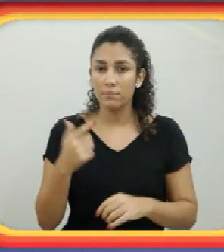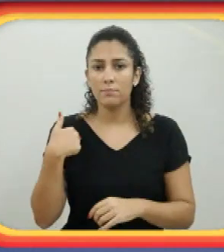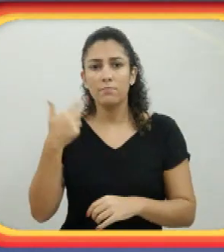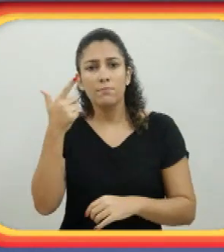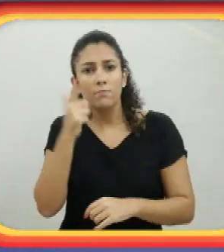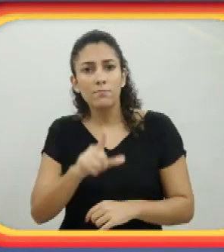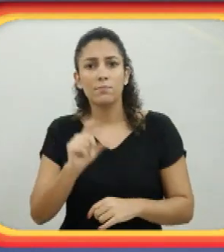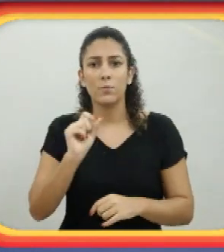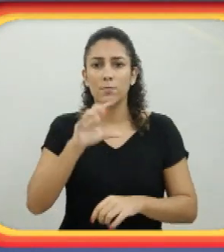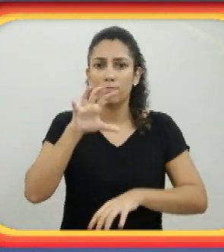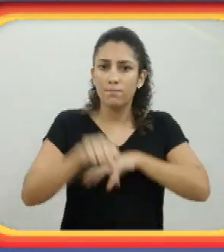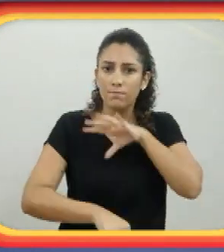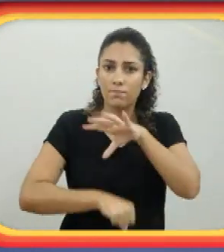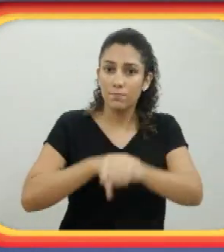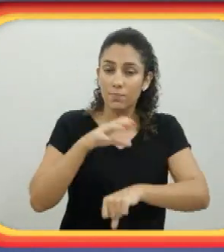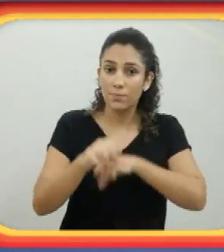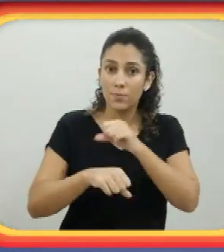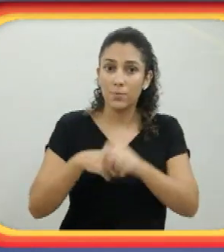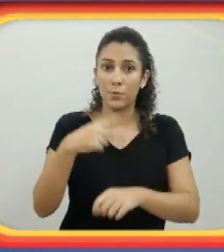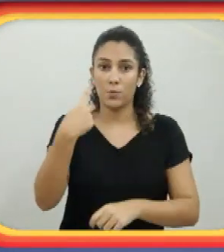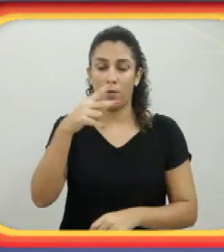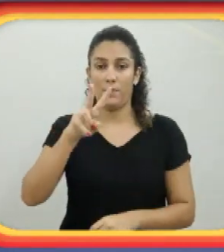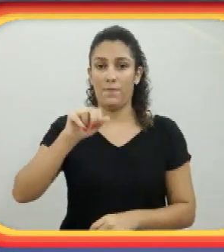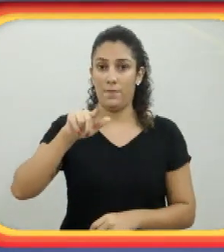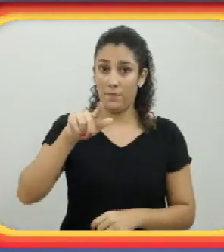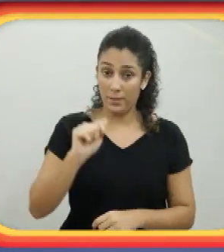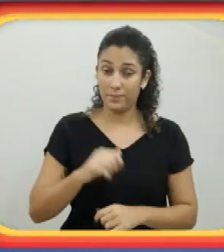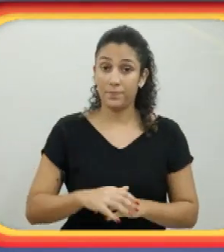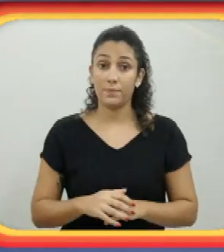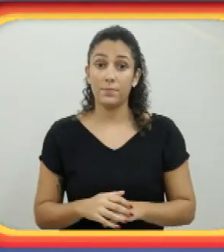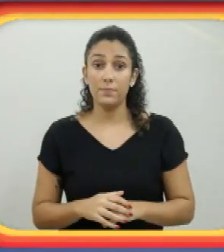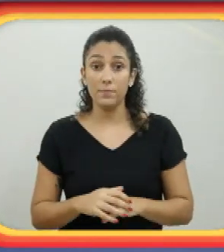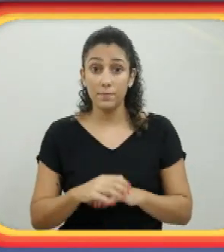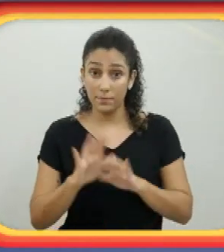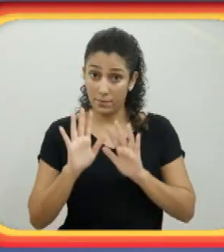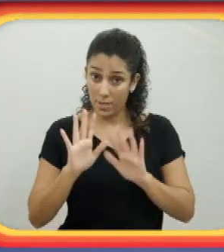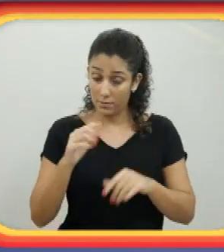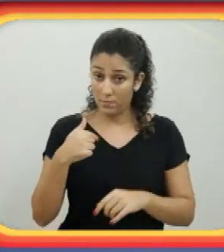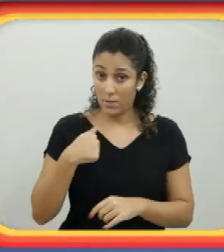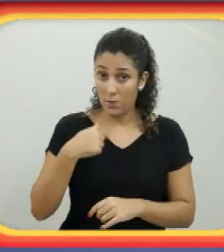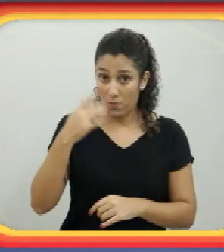já acima, um nível acima, né? Para a gente